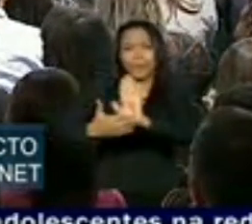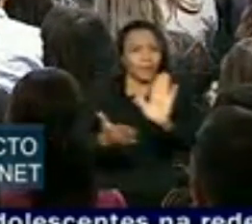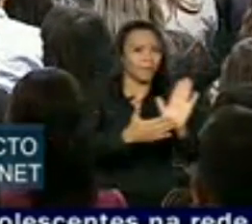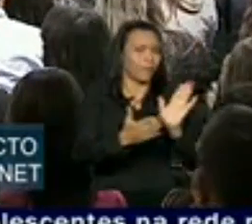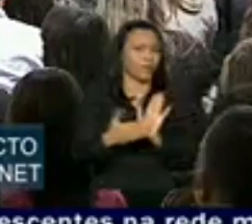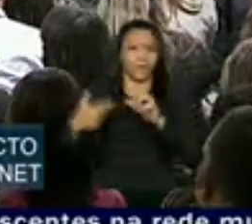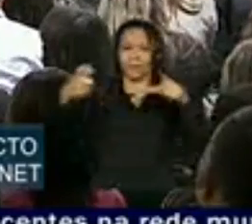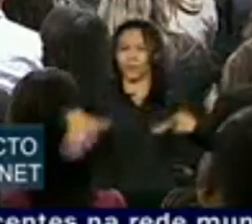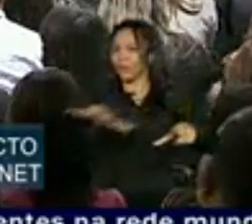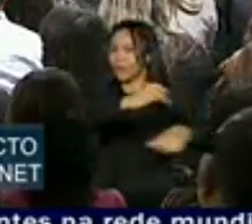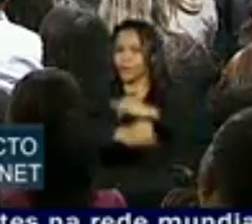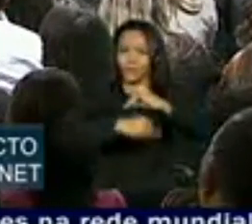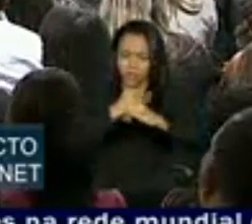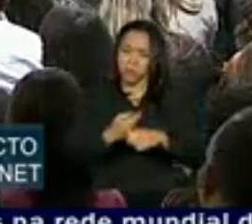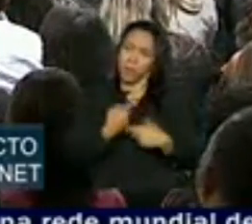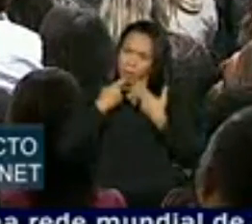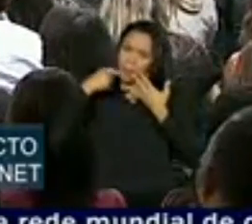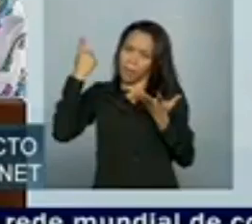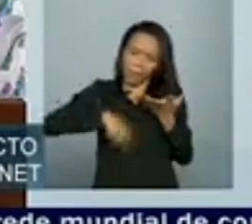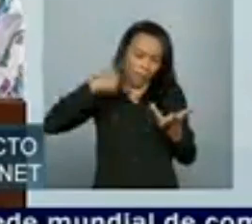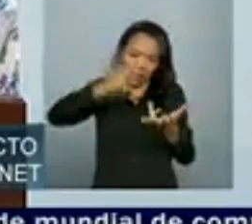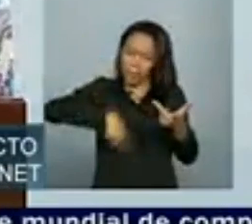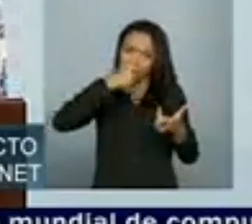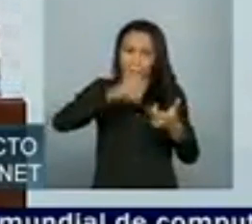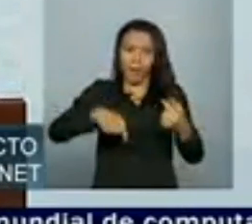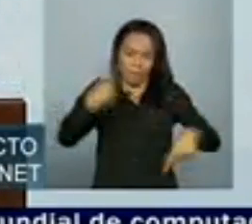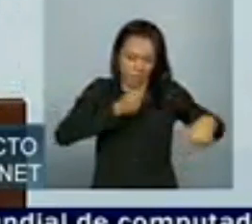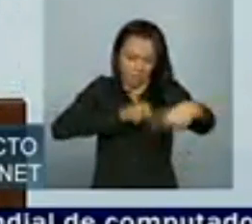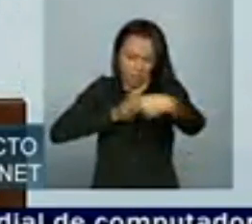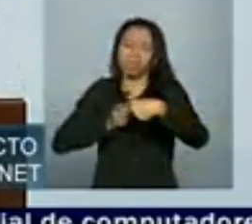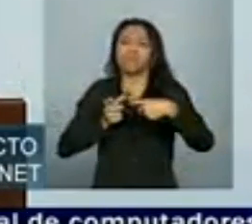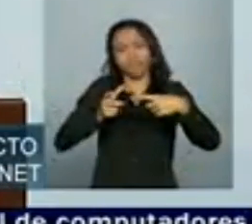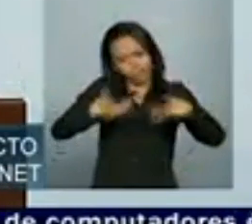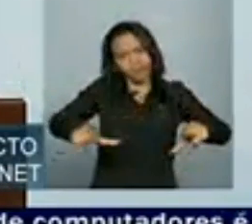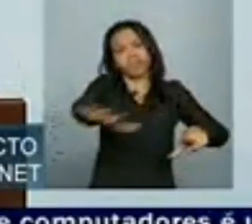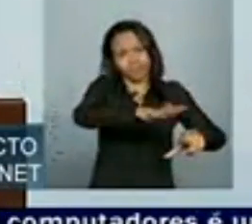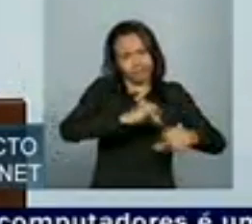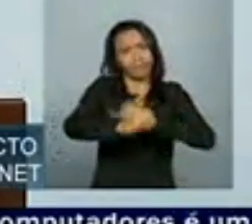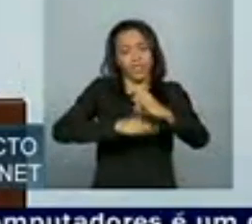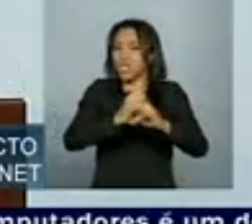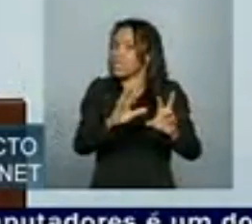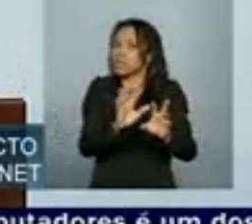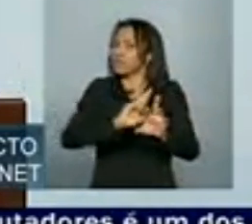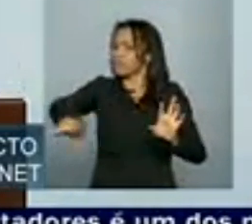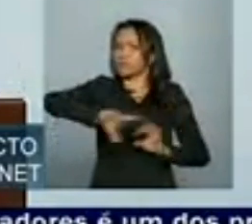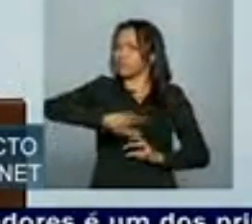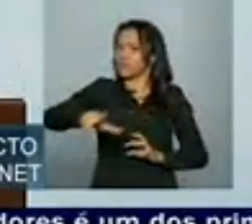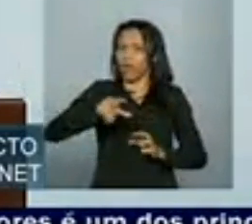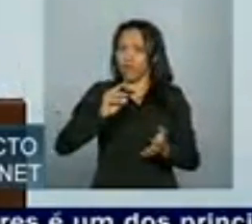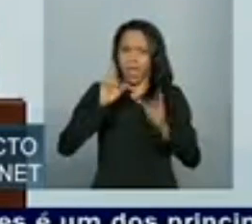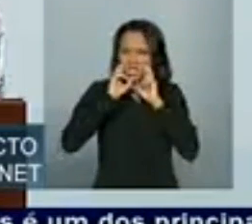campo fértil de críticas e debates. Não queremos um campo de desrespeito